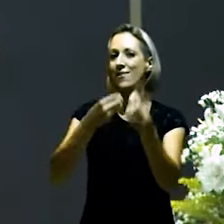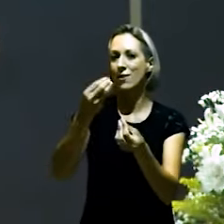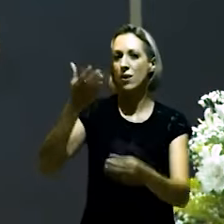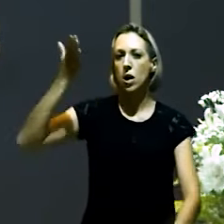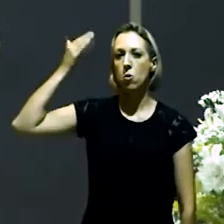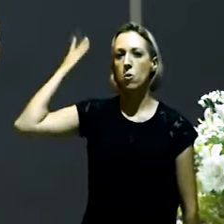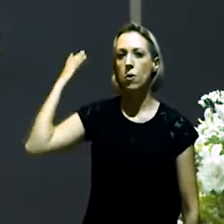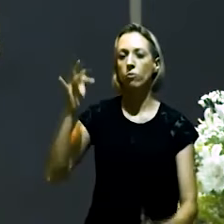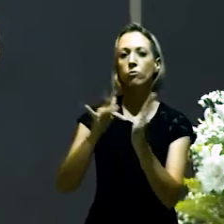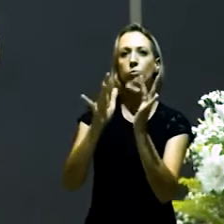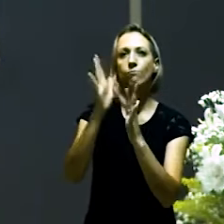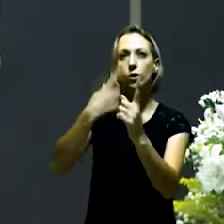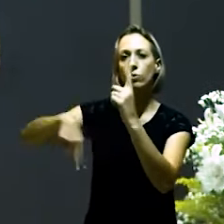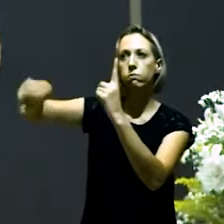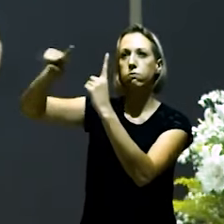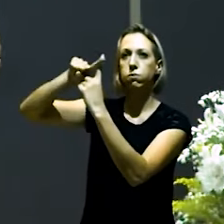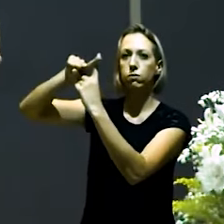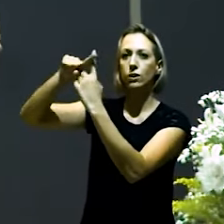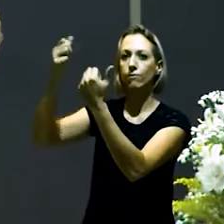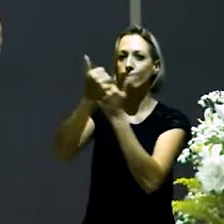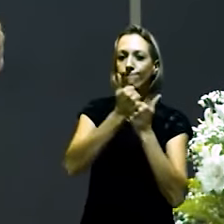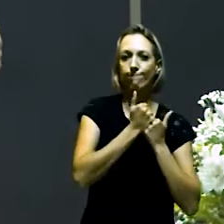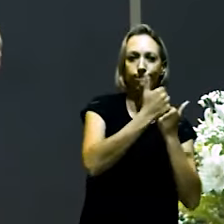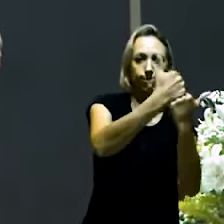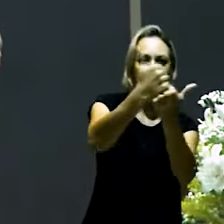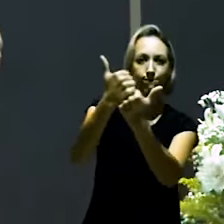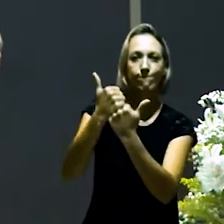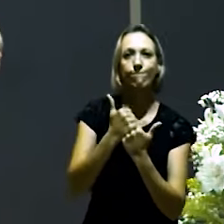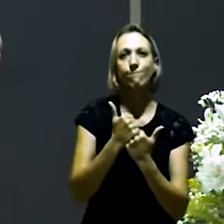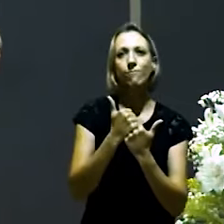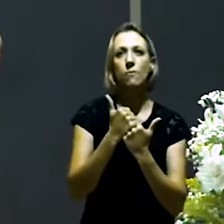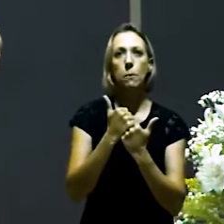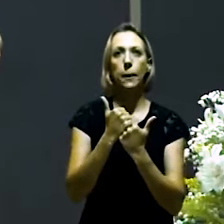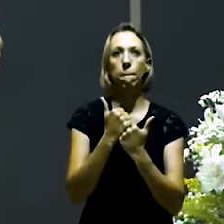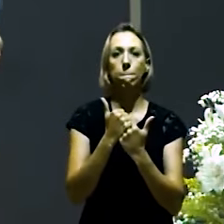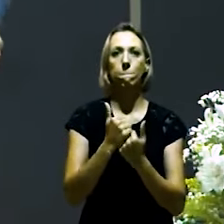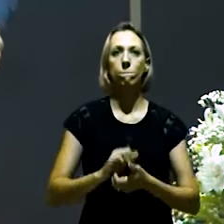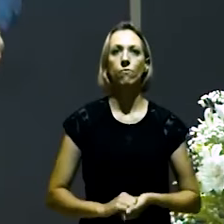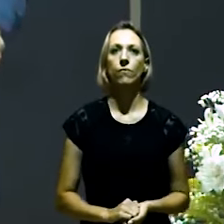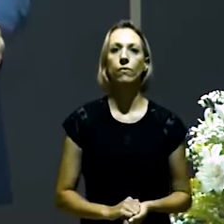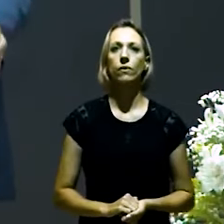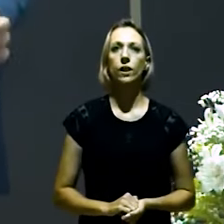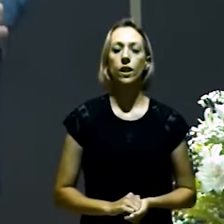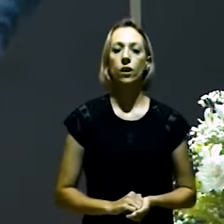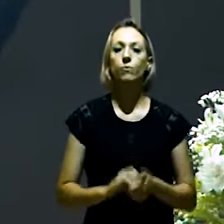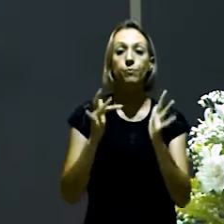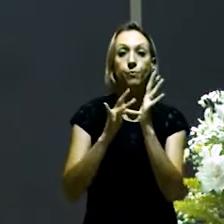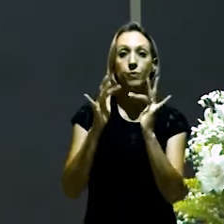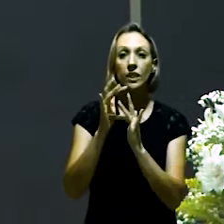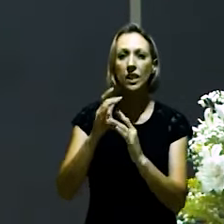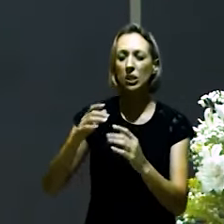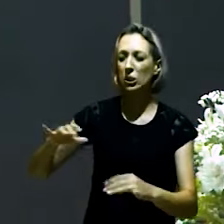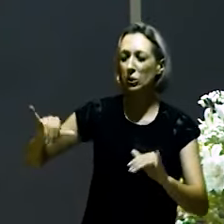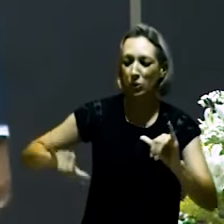sem mancha. O despojo estava na mão dele. Ele desceu ao inferno. Ele